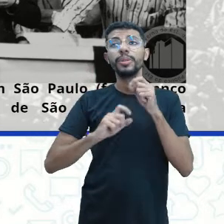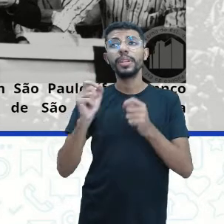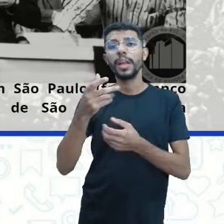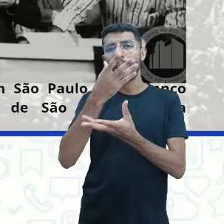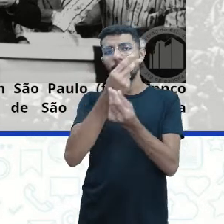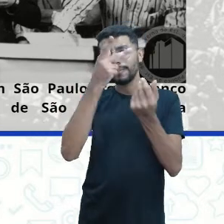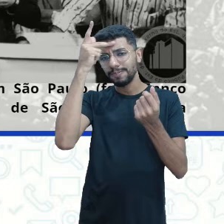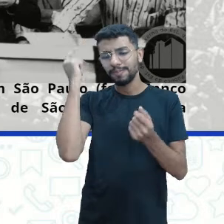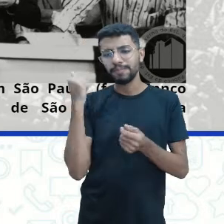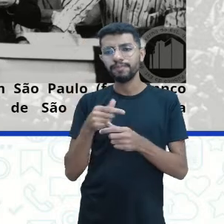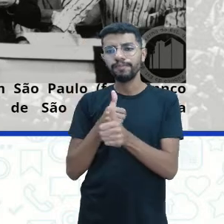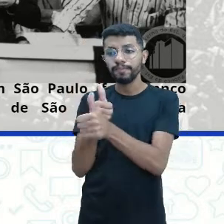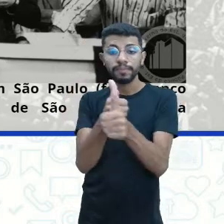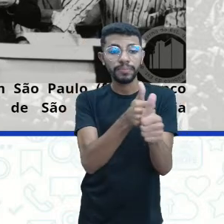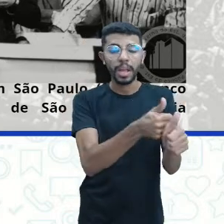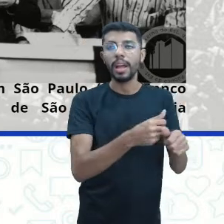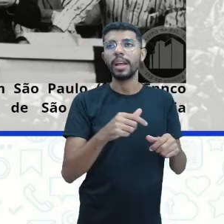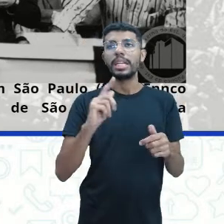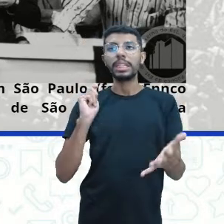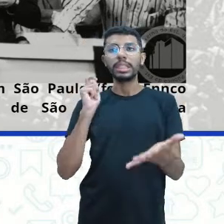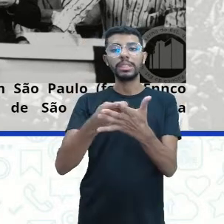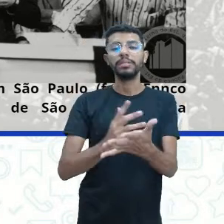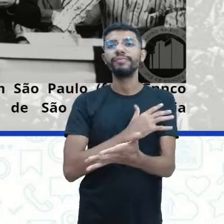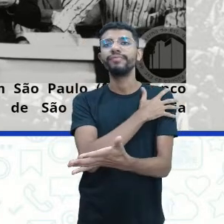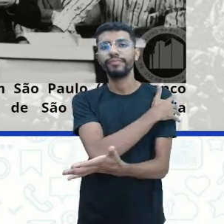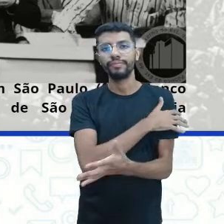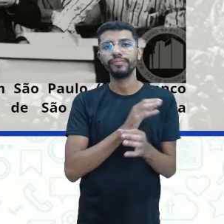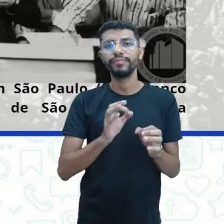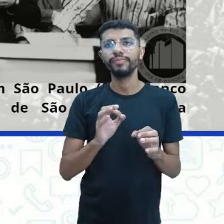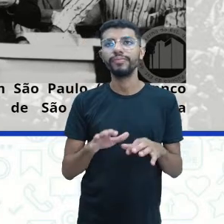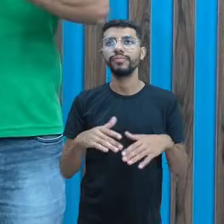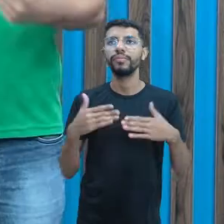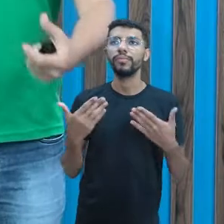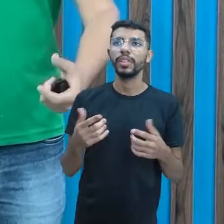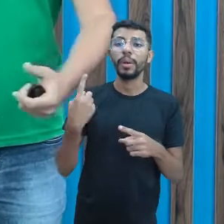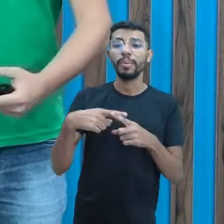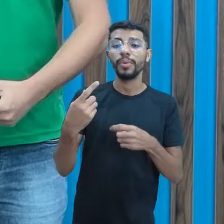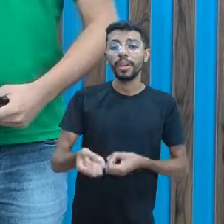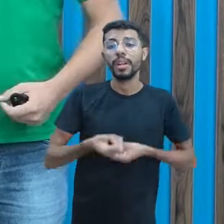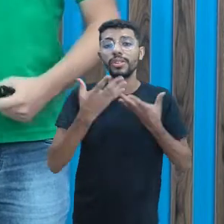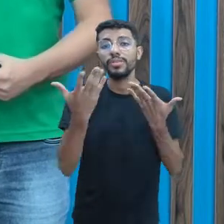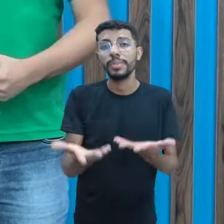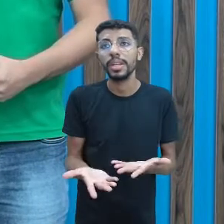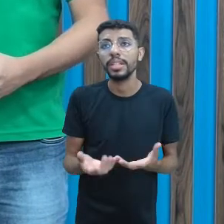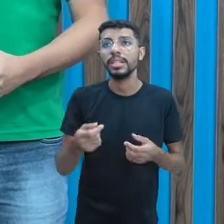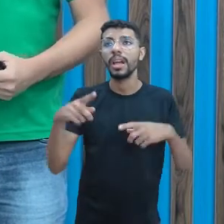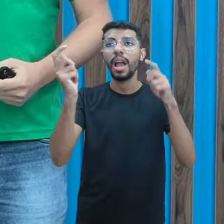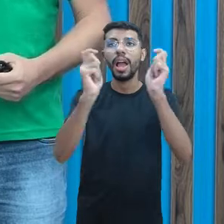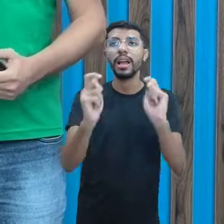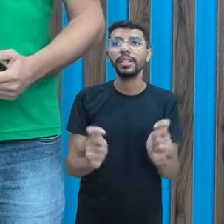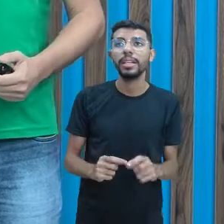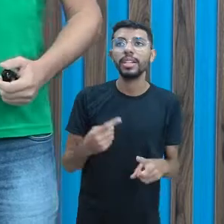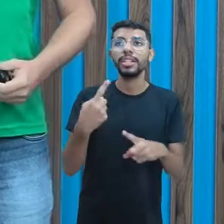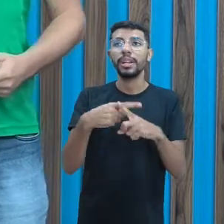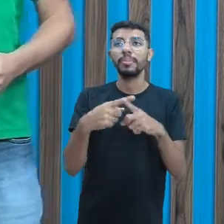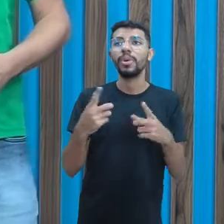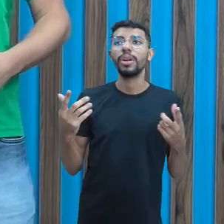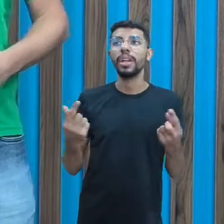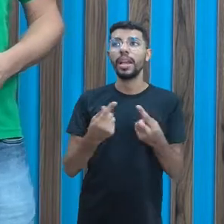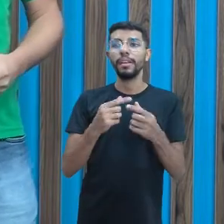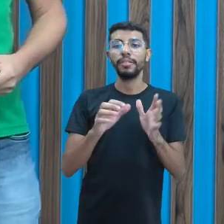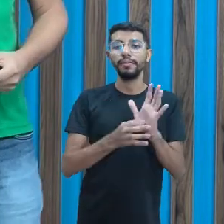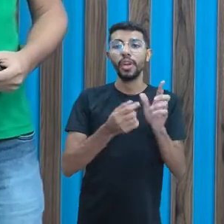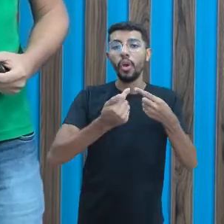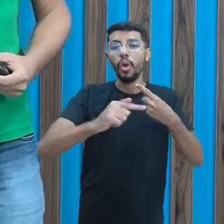indiciado pela ditadura simplesmente por questionar o regime, por se expressar artisticamente, por ser